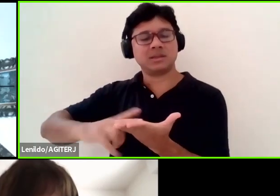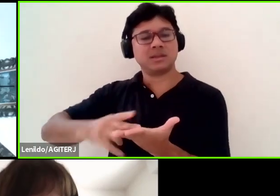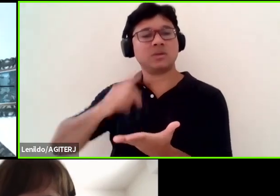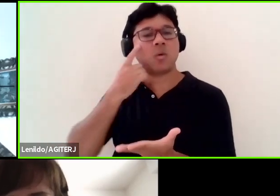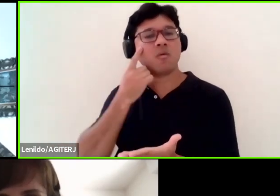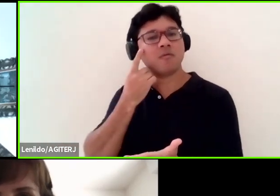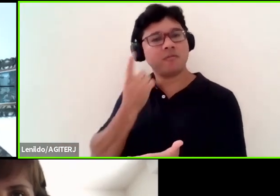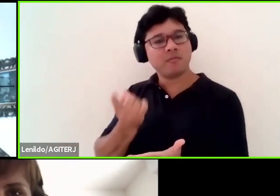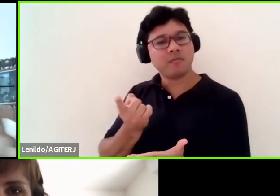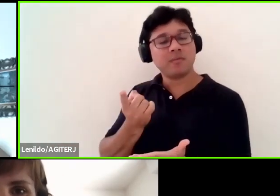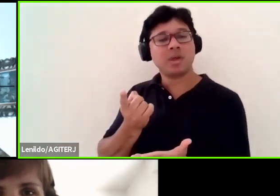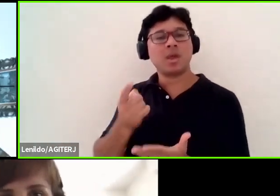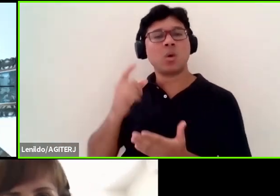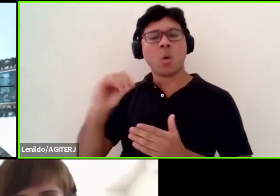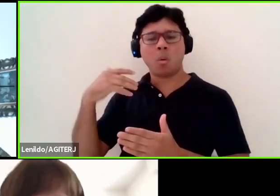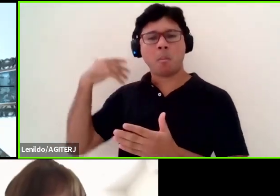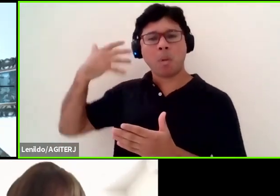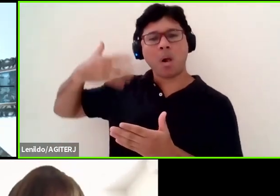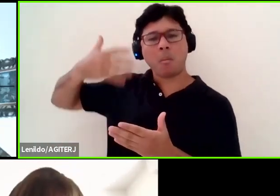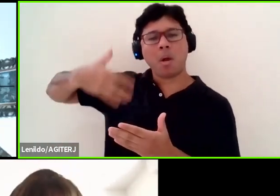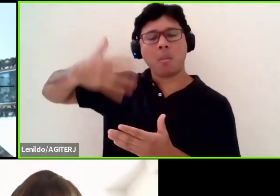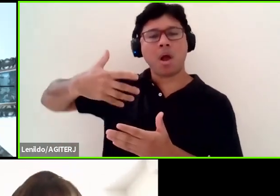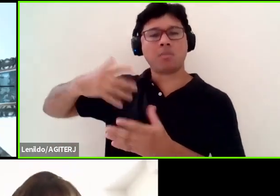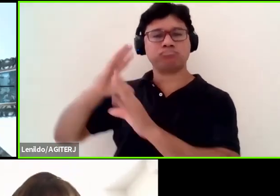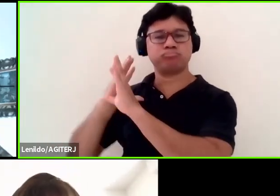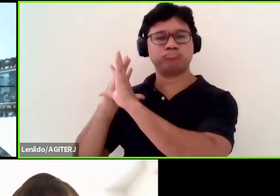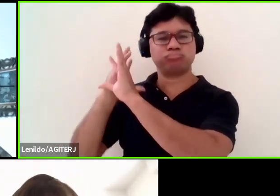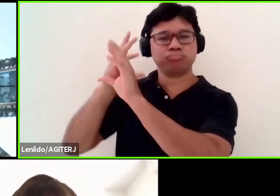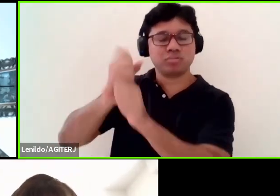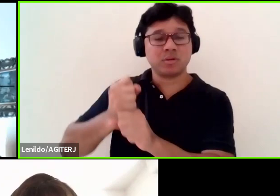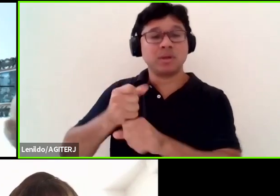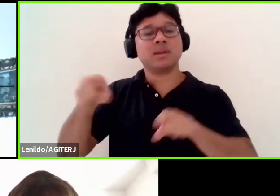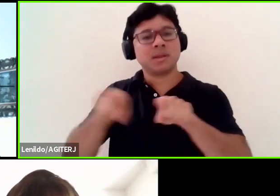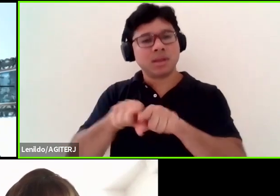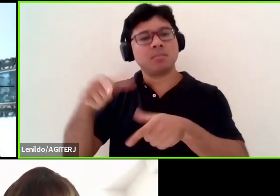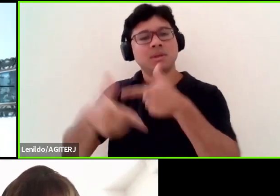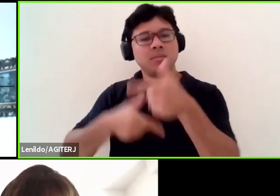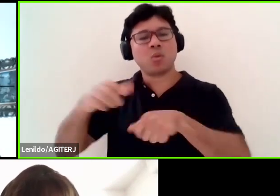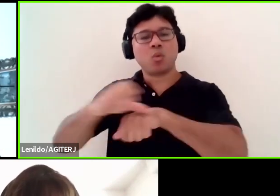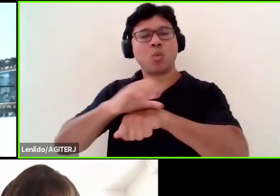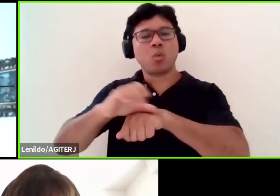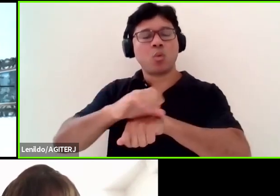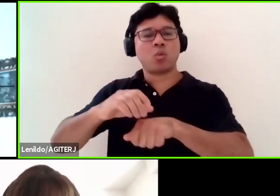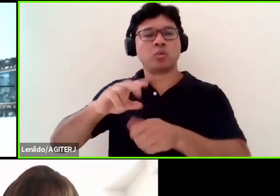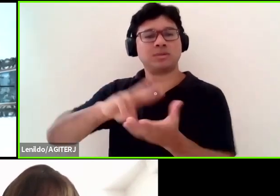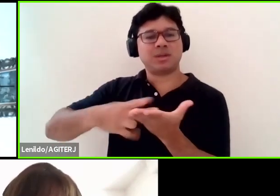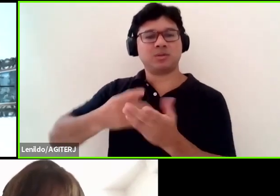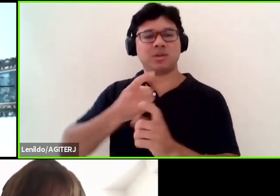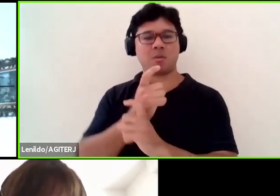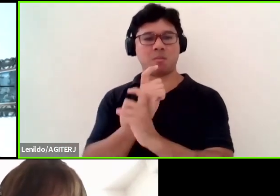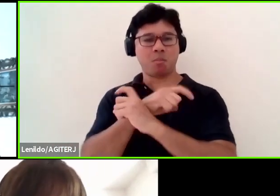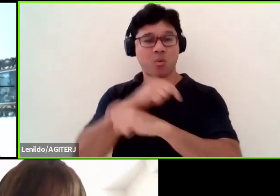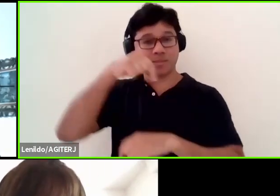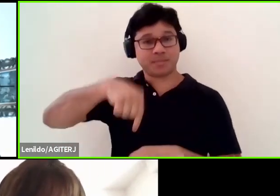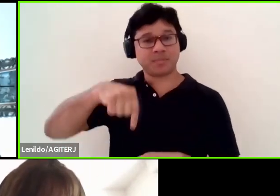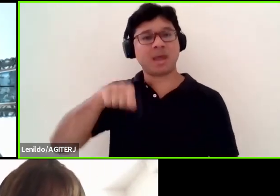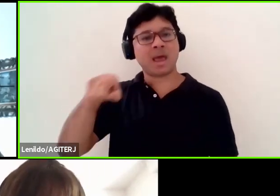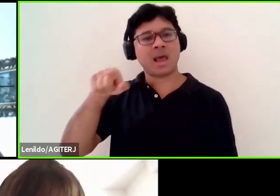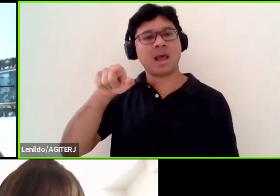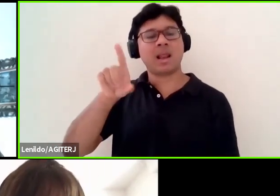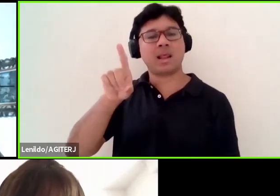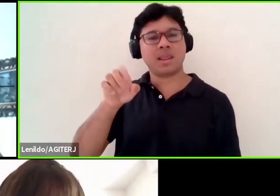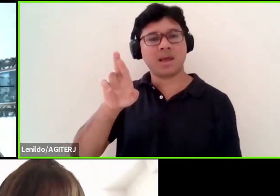foi o percurso da Débora, também começando num curso de tradução da PUC. No caso da Ana, eu já falei, vou repetir, ela foi aluna do curso